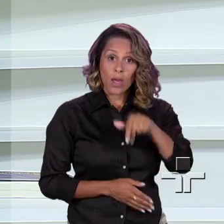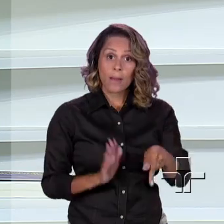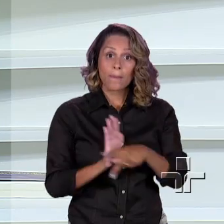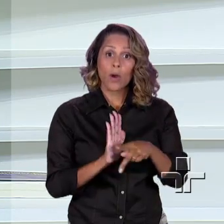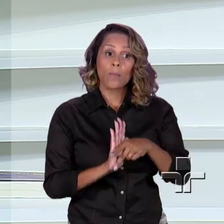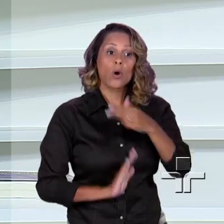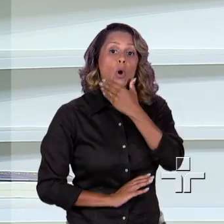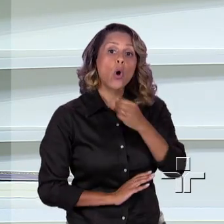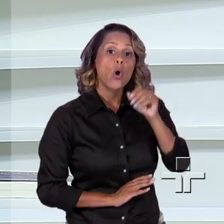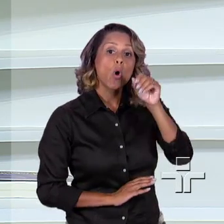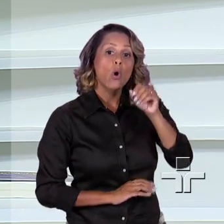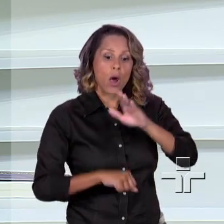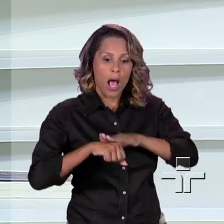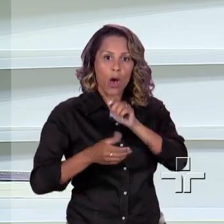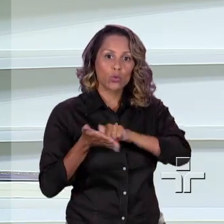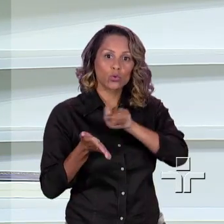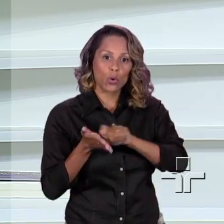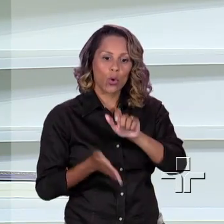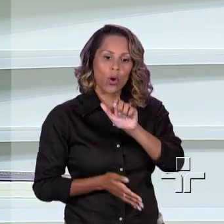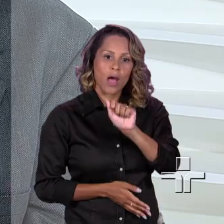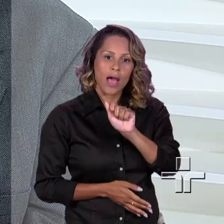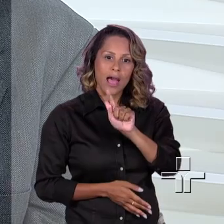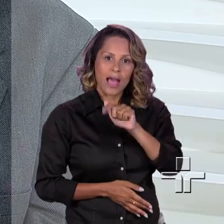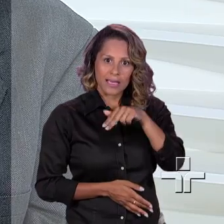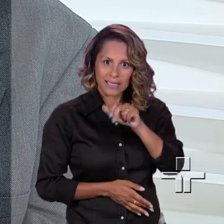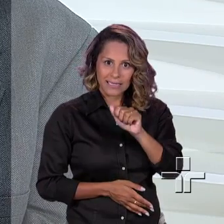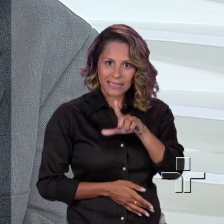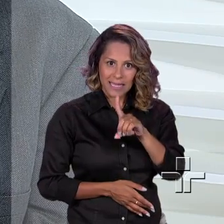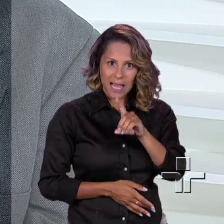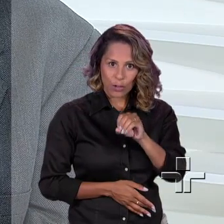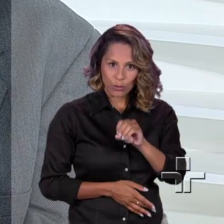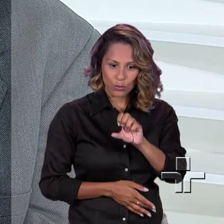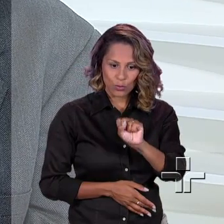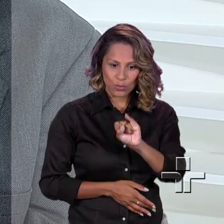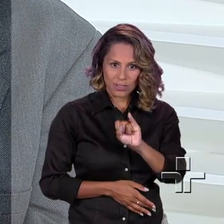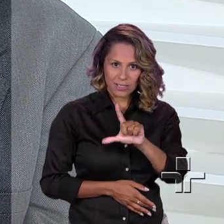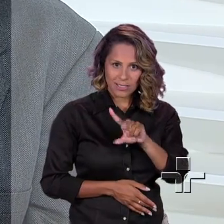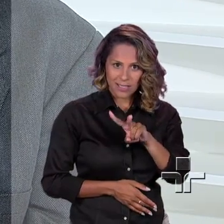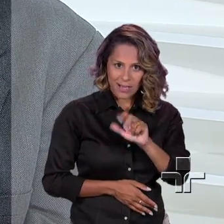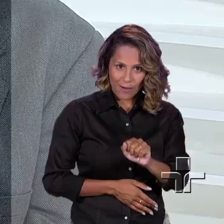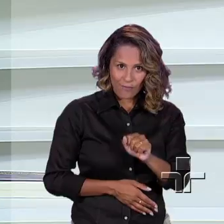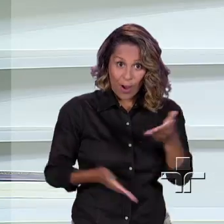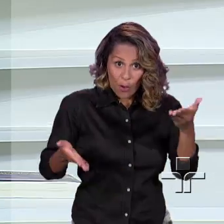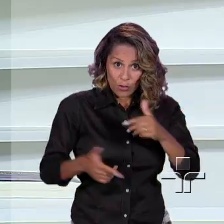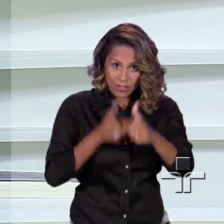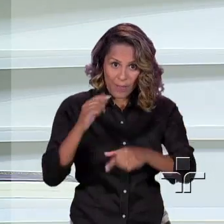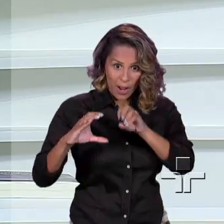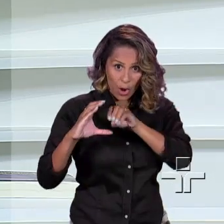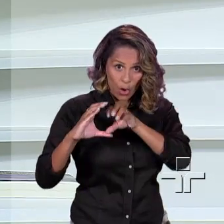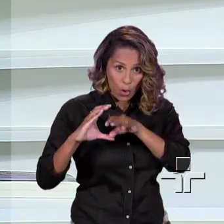mais conhecido como autor de novelas da TV Globo. Naquela época era o editor do jornal